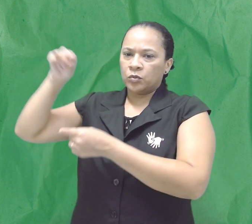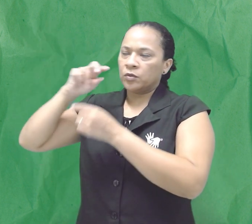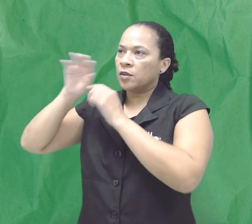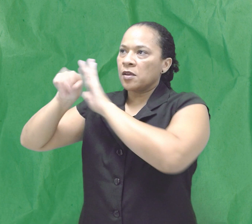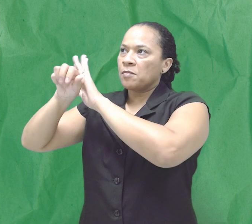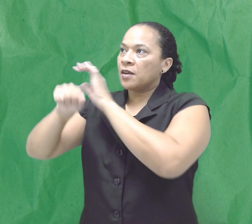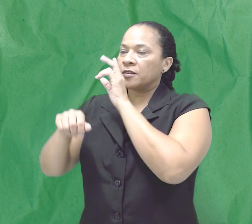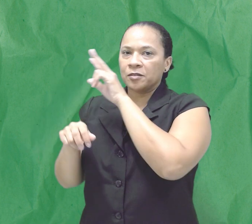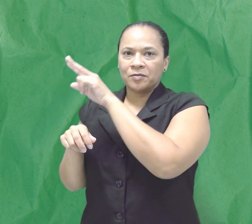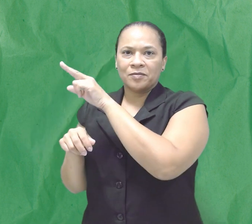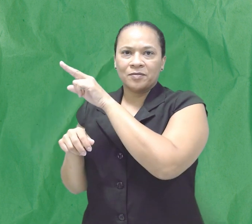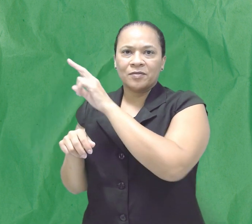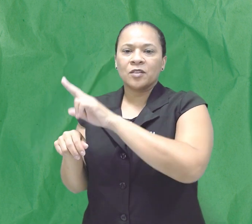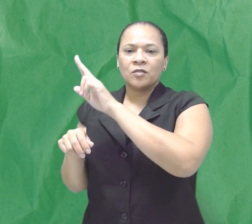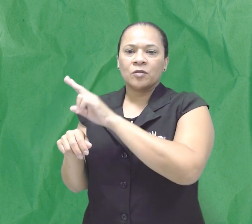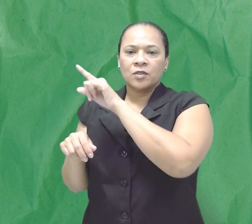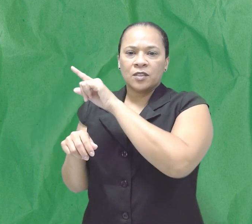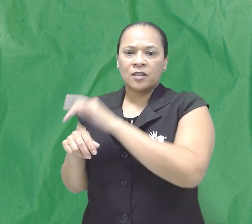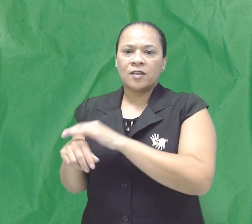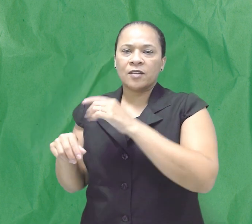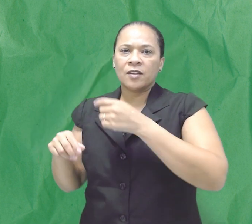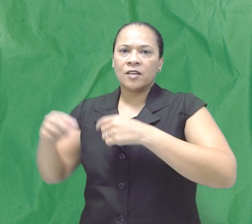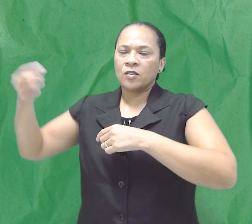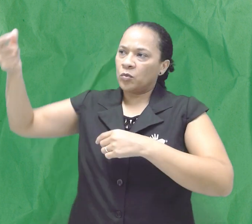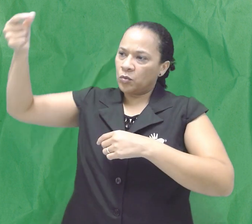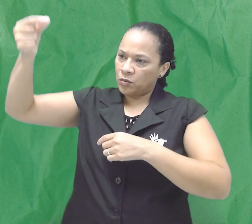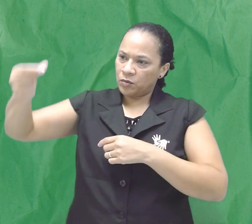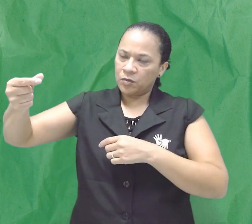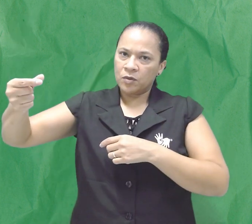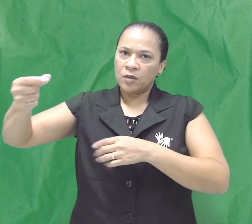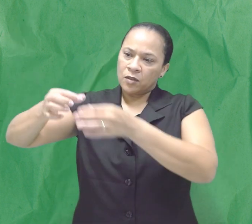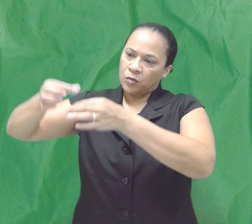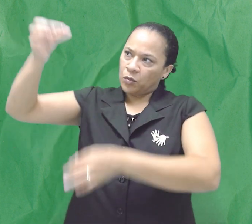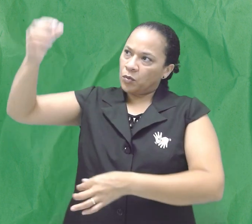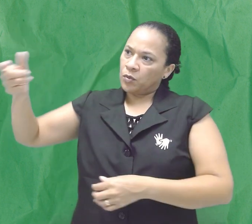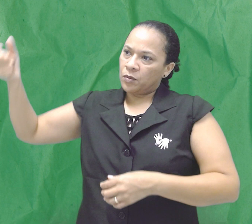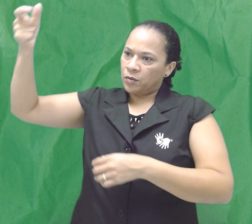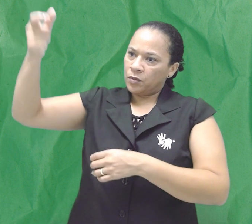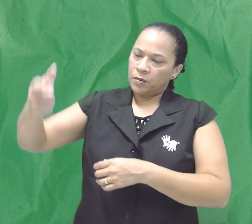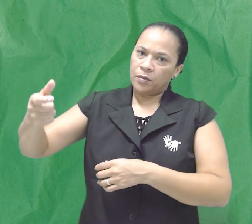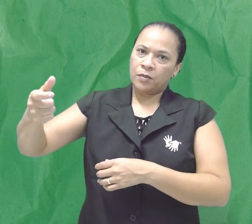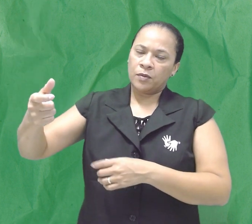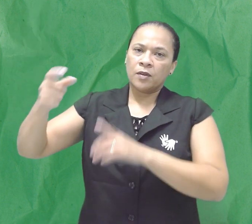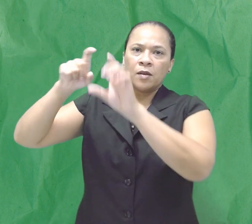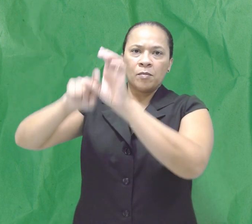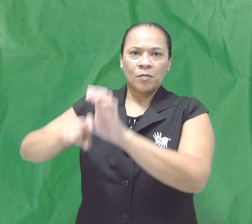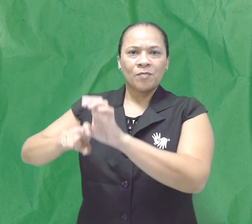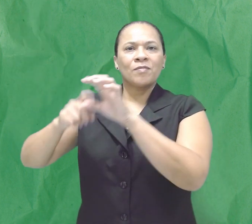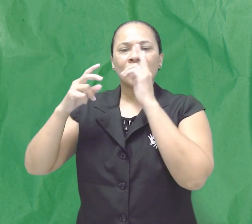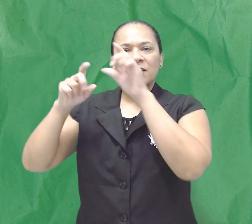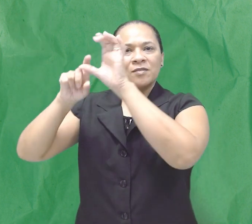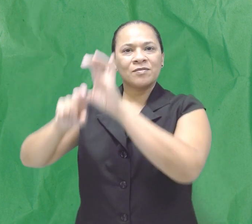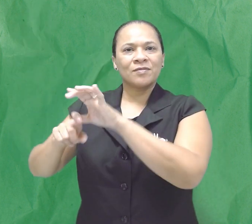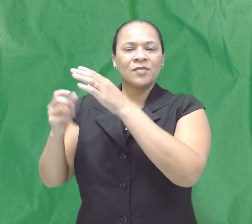de um suporte, né, para essa bureta, onde nós vamos colocar o titulante, a espécie de concentração conhecida, e no Erlenmeyer vai